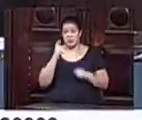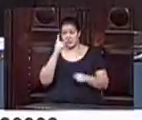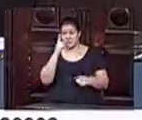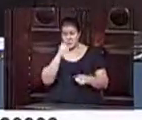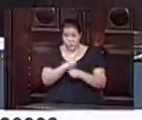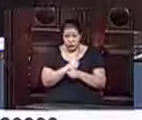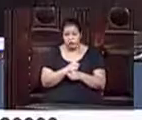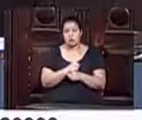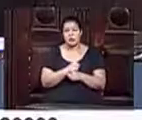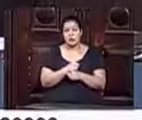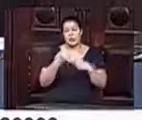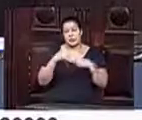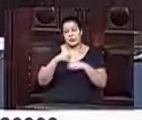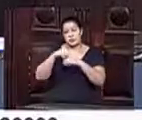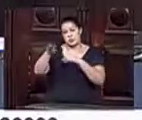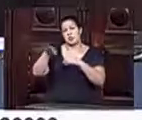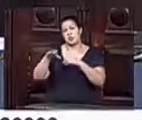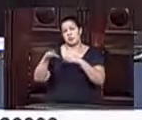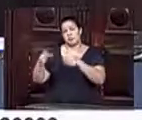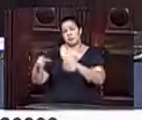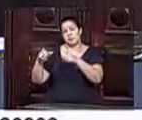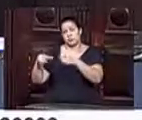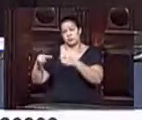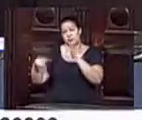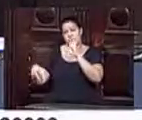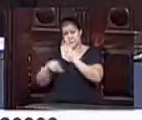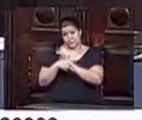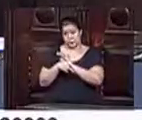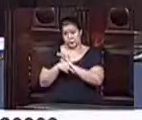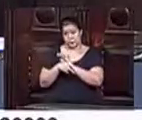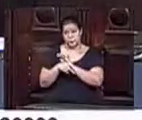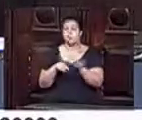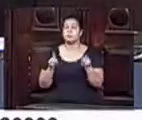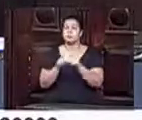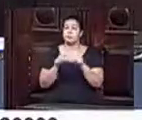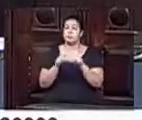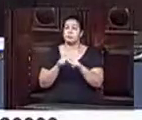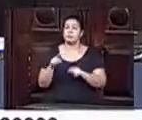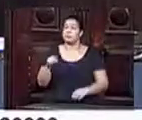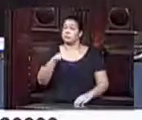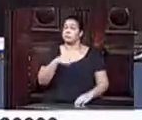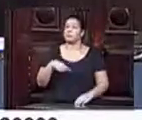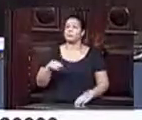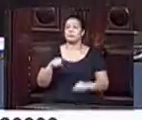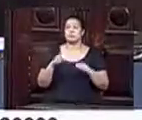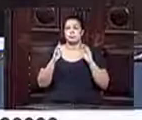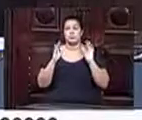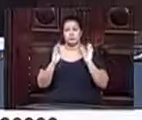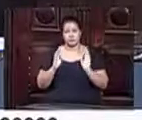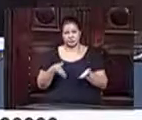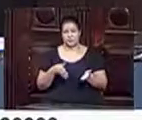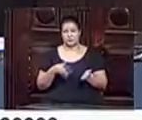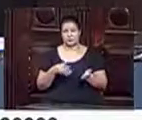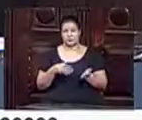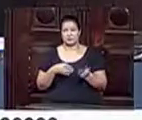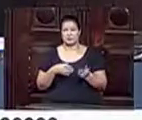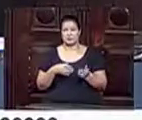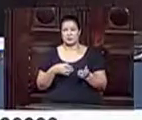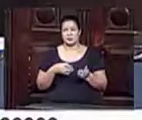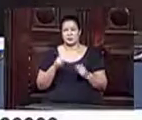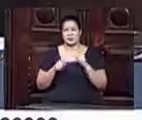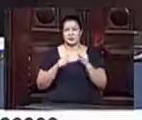diretamente para os grandes centros. Nós estamos ainda e já em discussão com todas as entidades